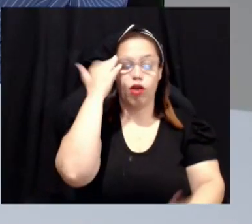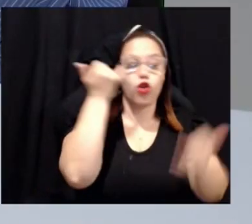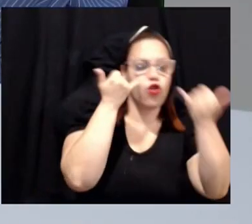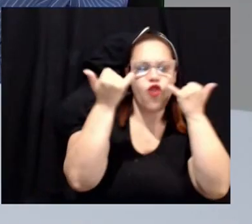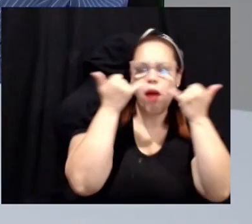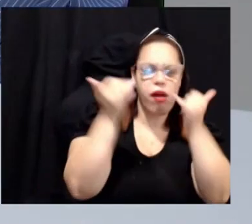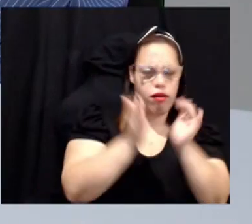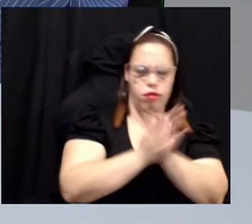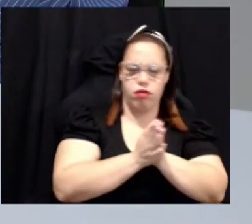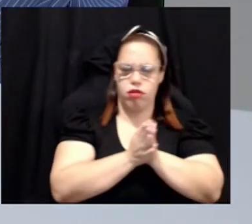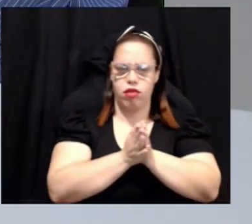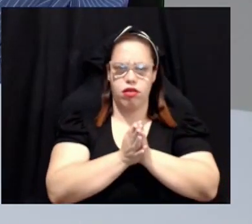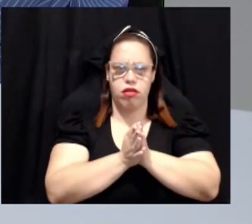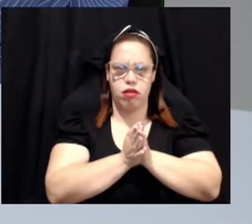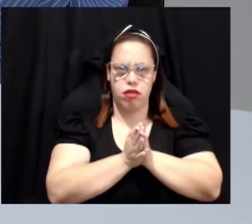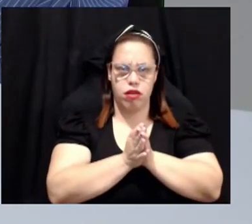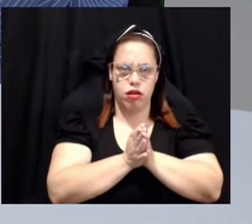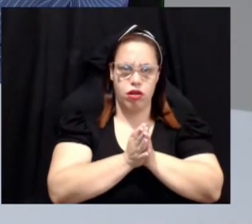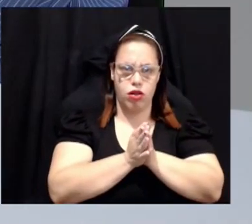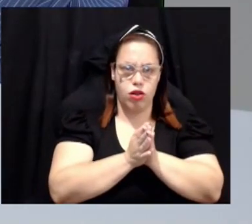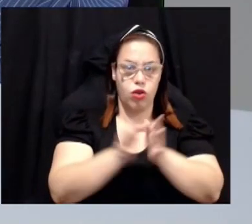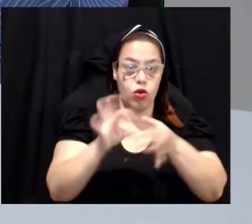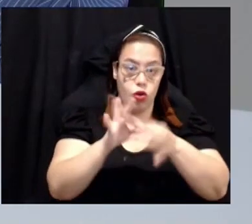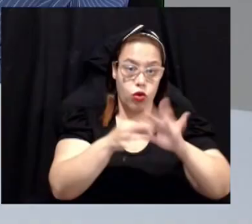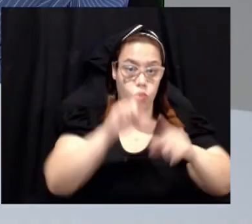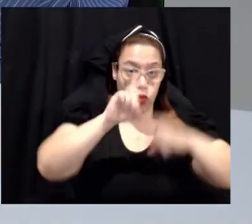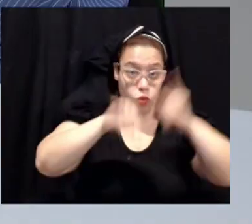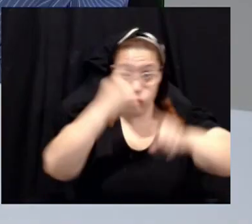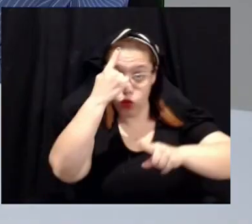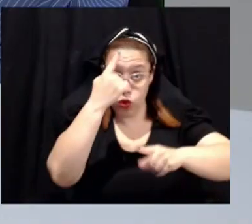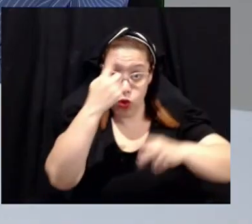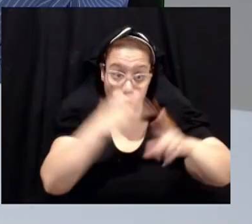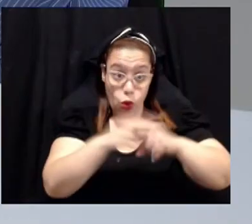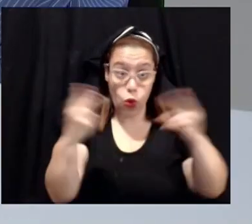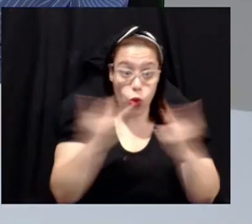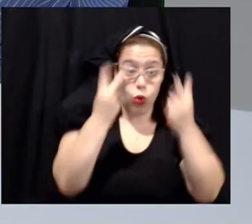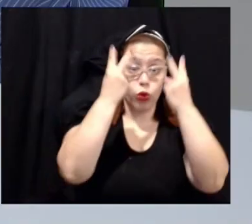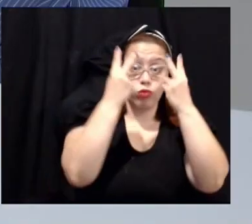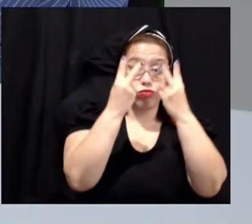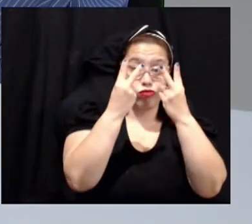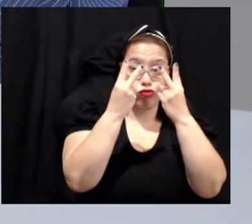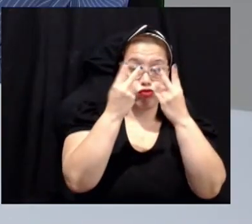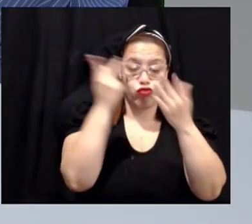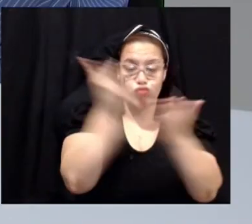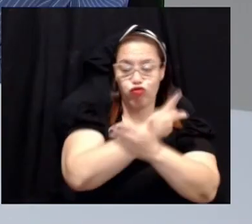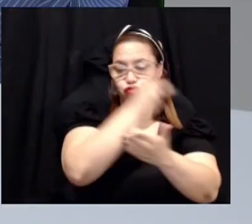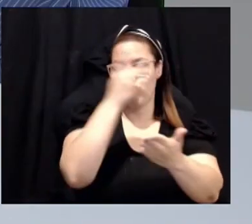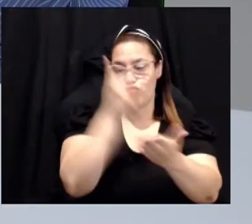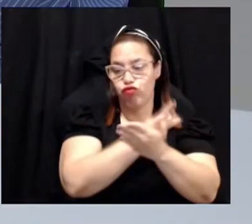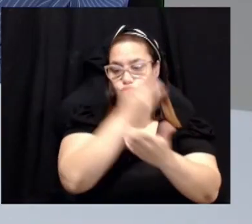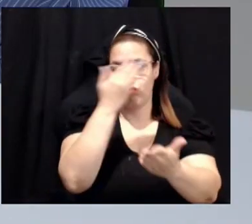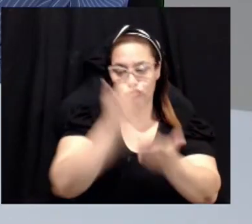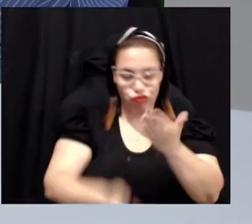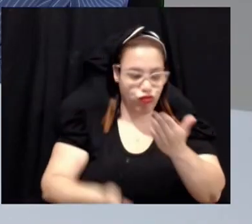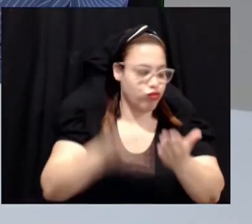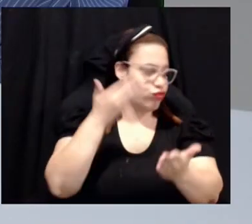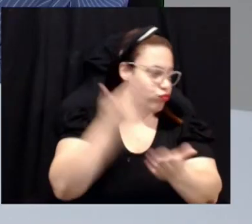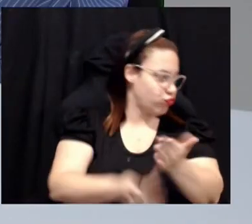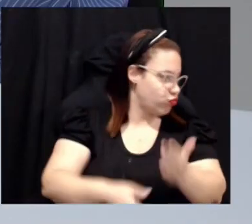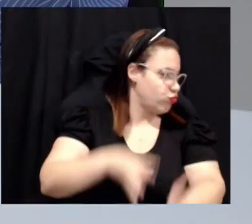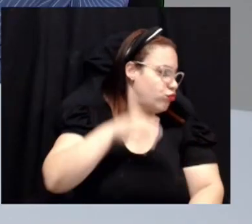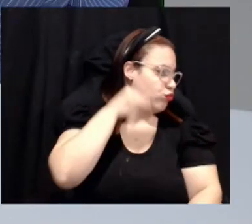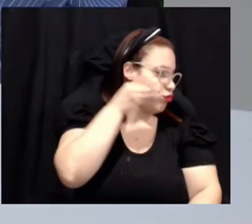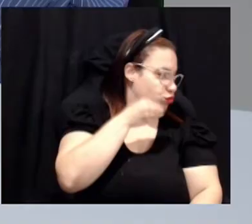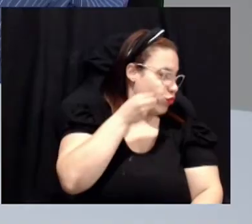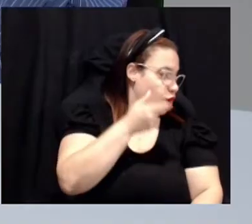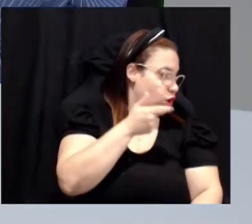de êxito, de sucesso, de conquista e também informações de coisas que ele não conseguiu ao